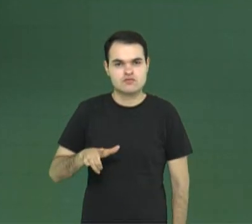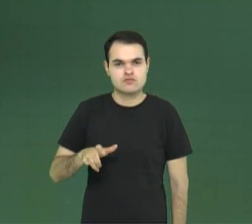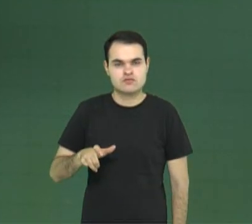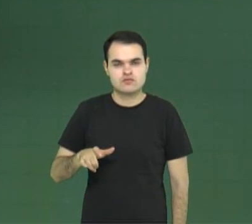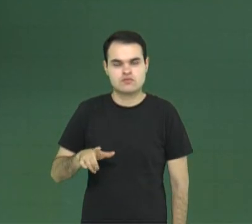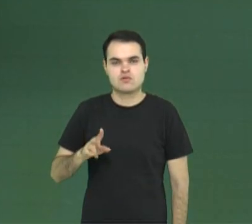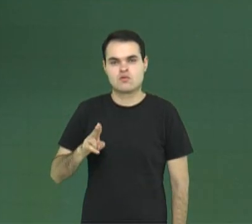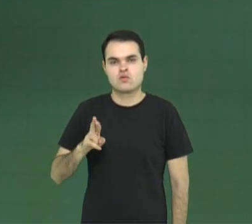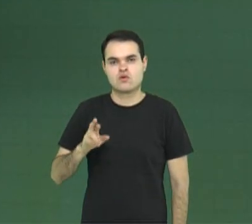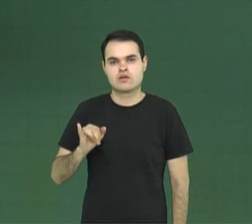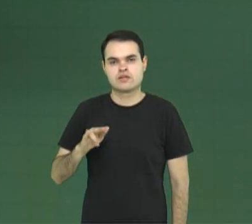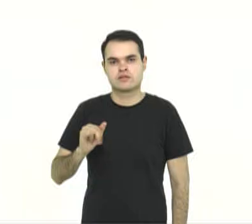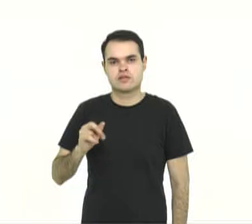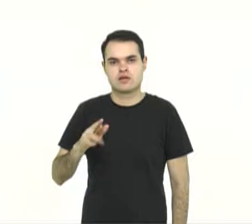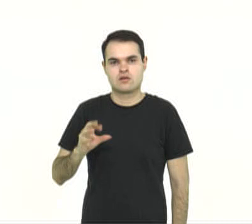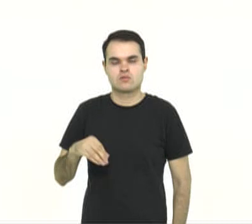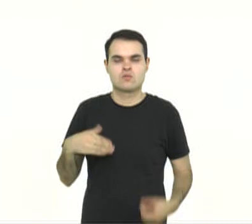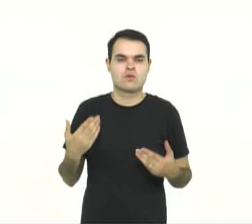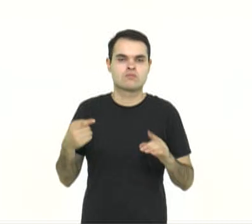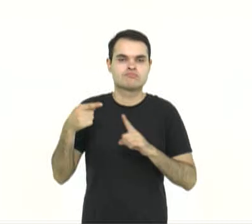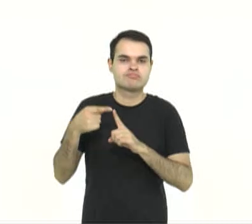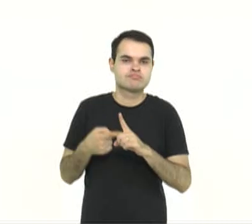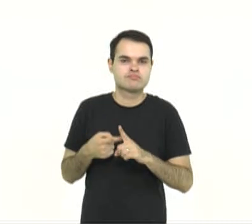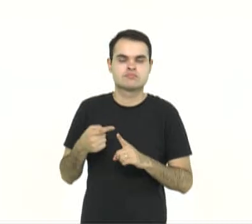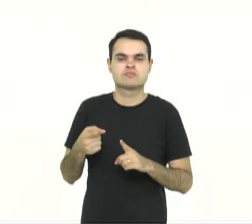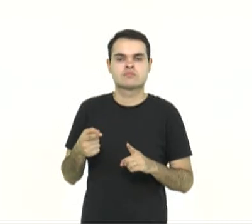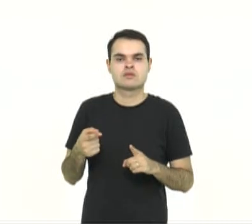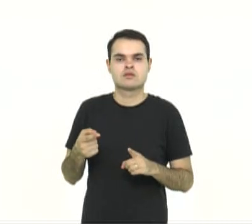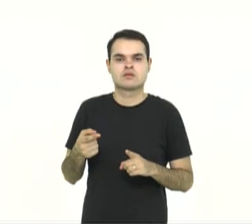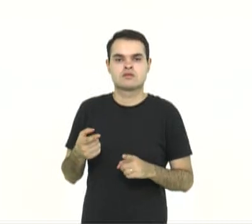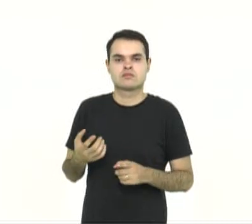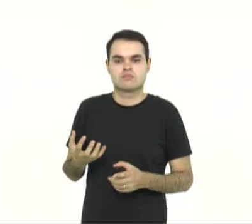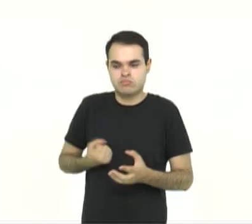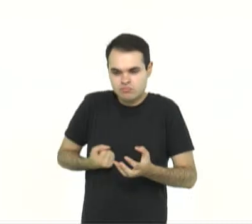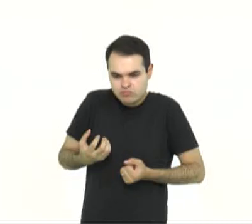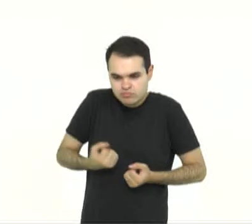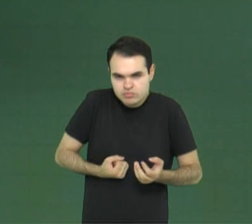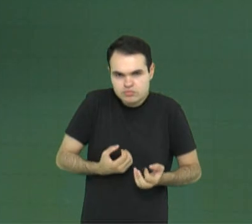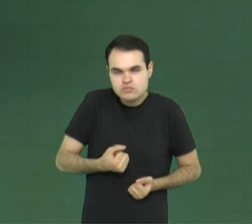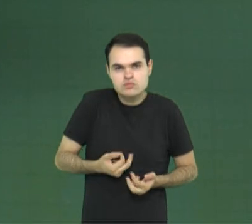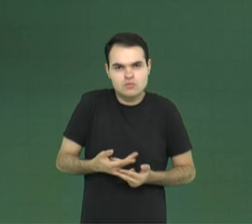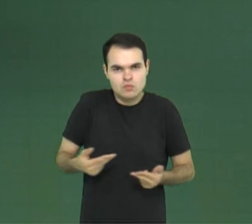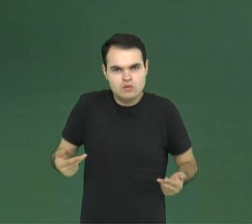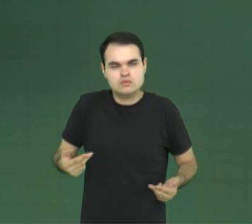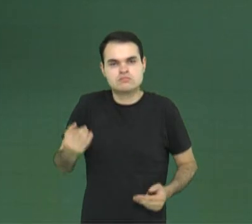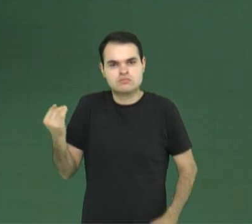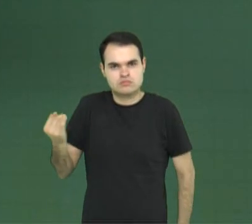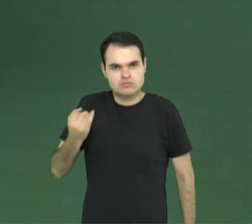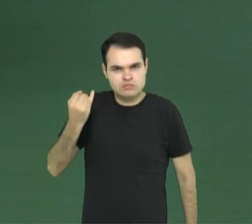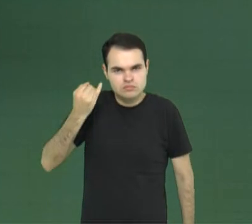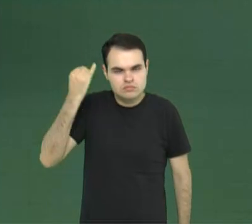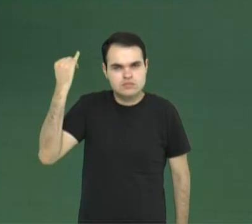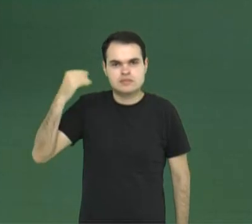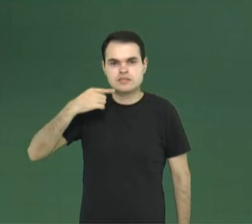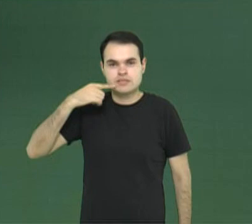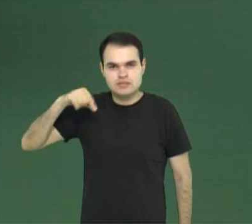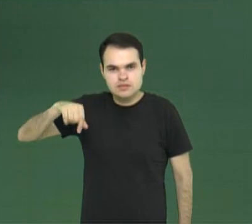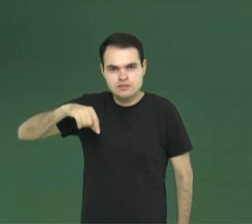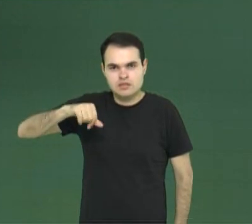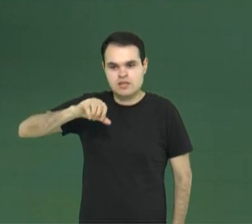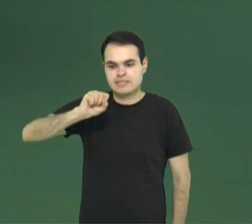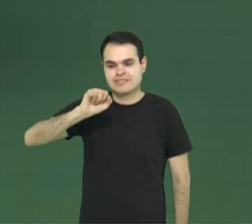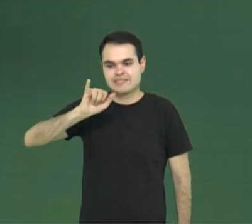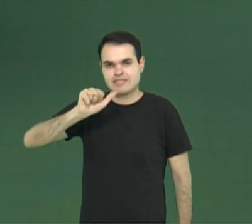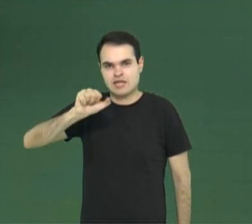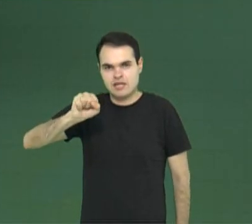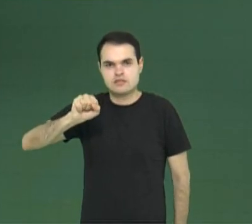as funções do nosso sistema urinário? Então, ele vai reabsorver algumas substâncias úteis, tá? Então, alguns sais minerais úteis, alguns nutrientes úteis, ele vai